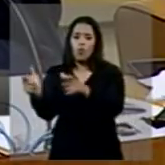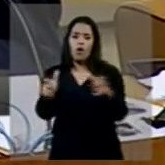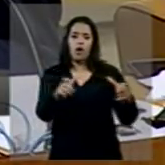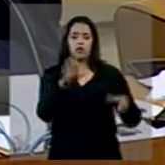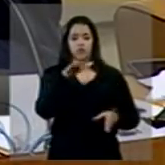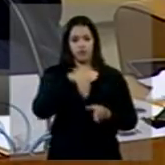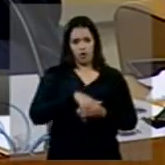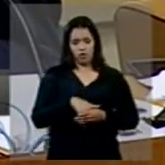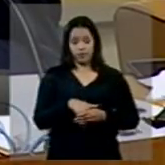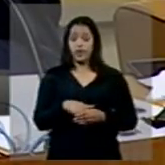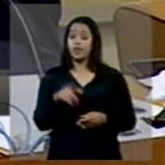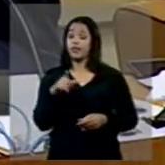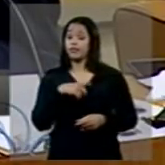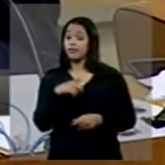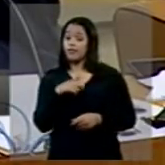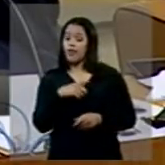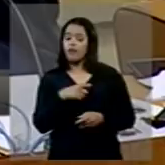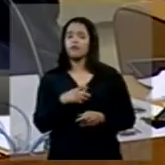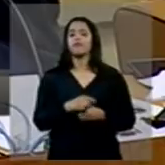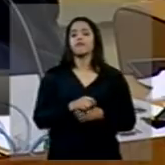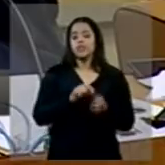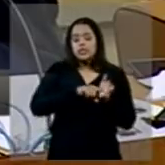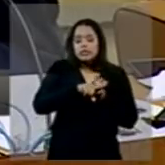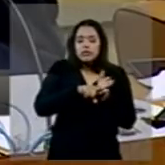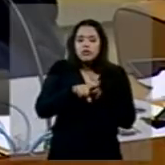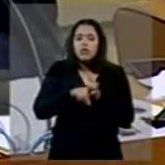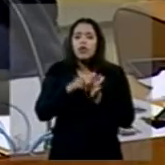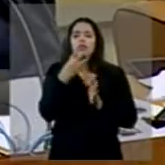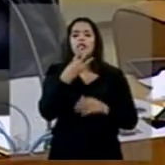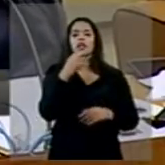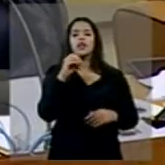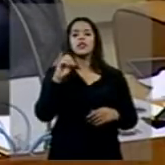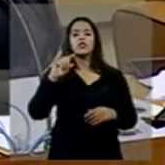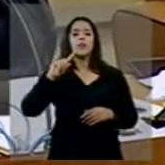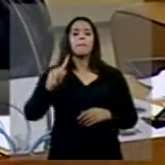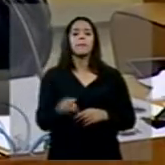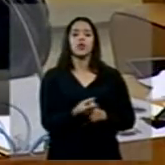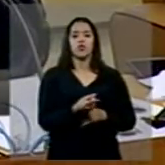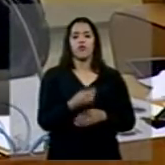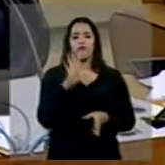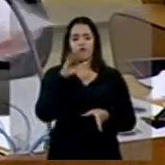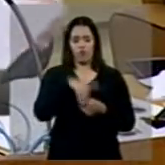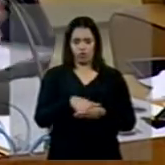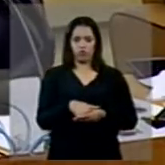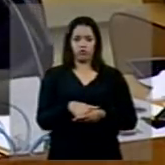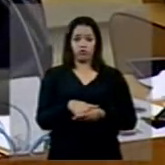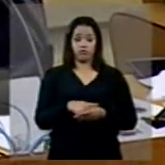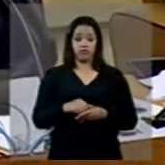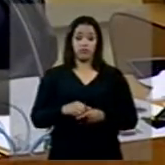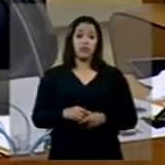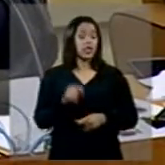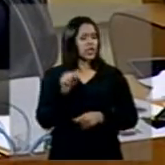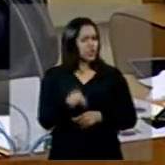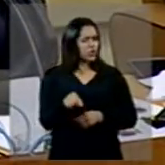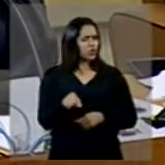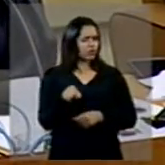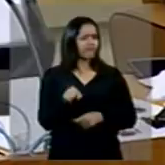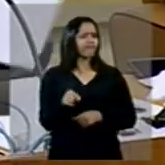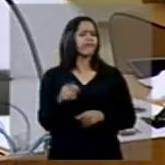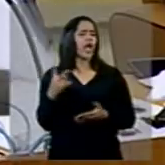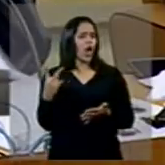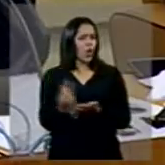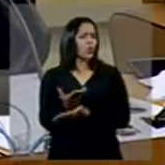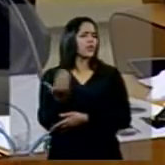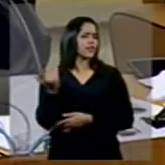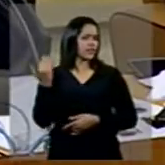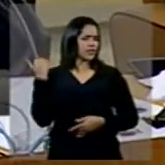Estão sob suspeita 300 mil votos. Isso acontecia quando